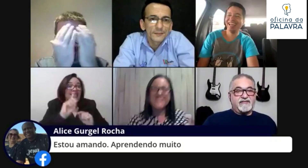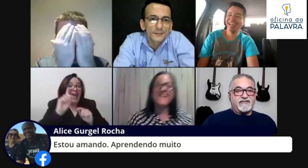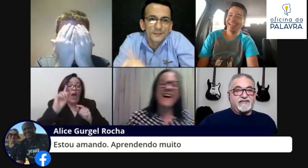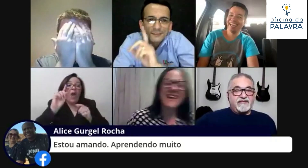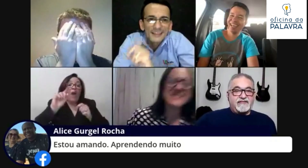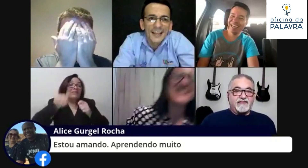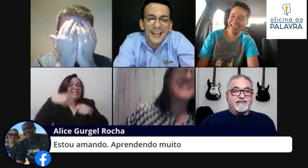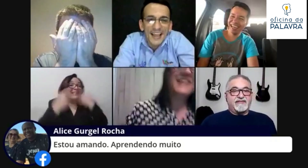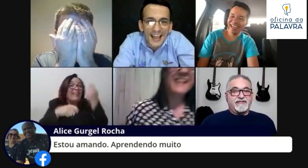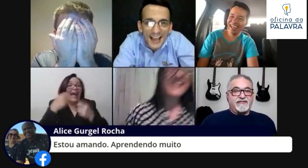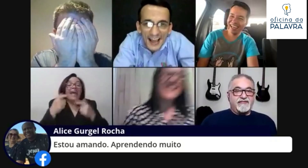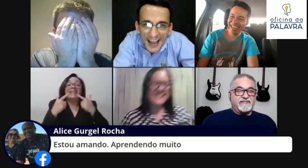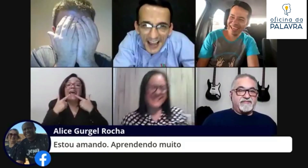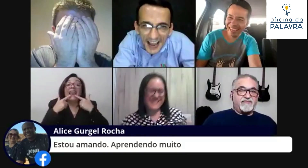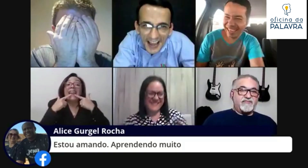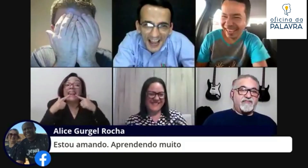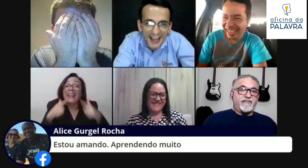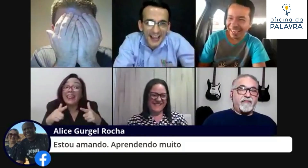pouco linguagem.